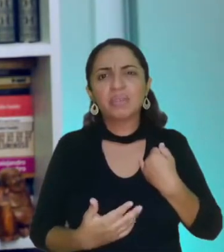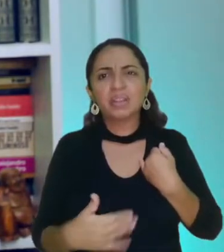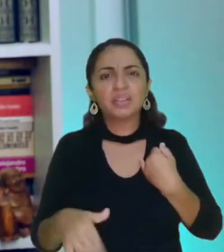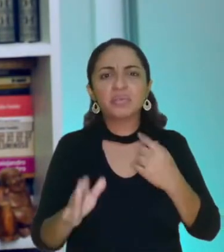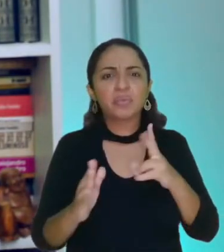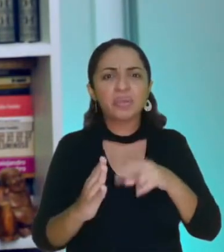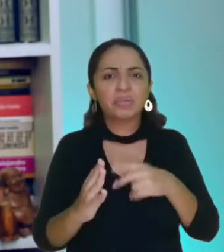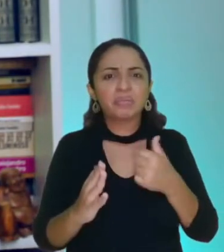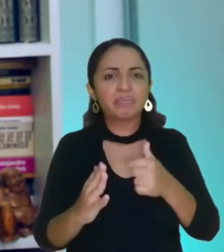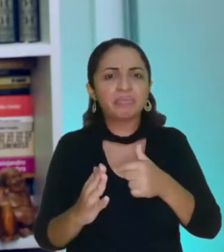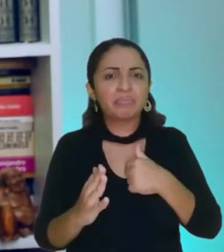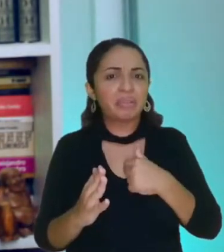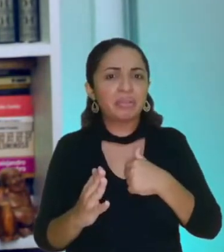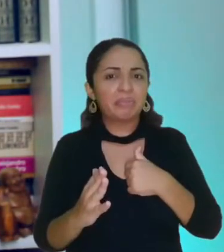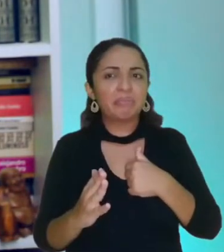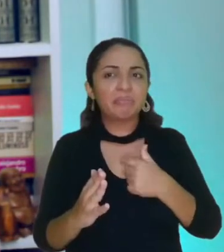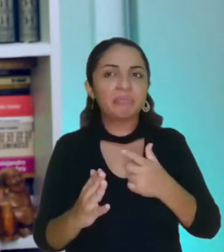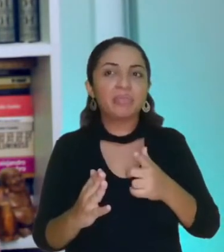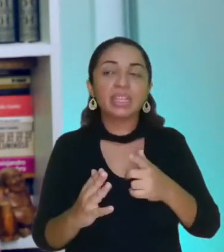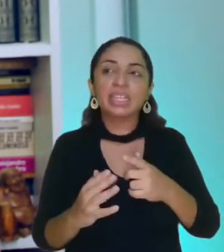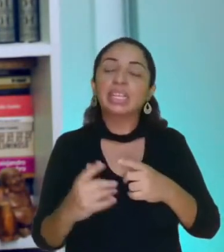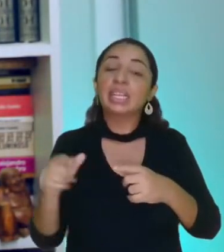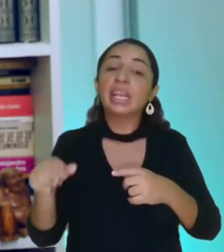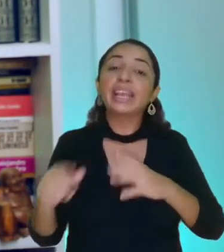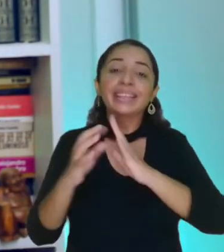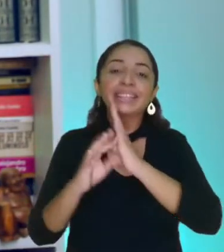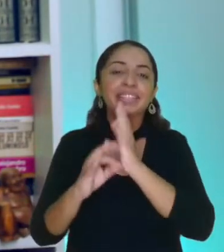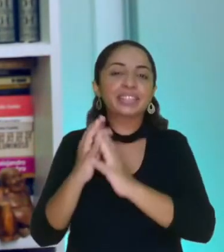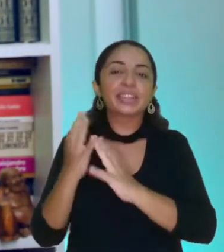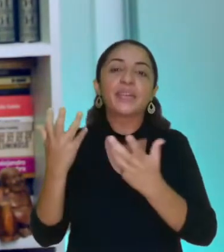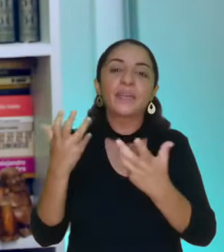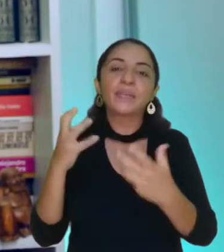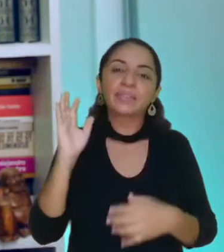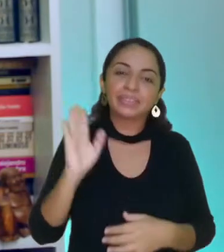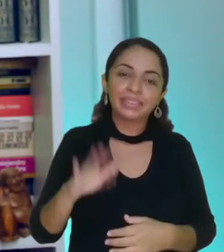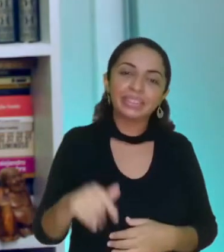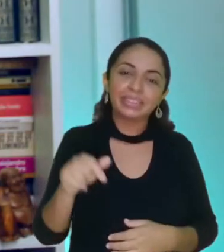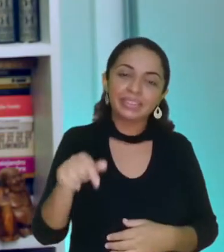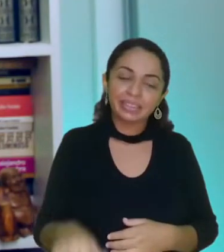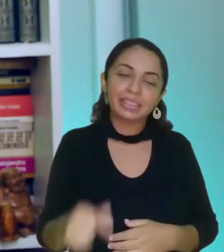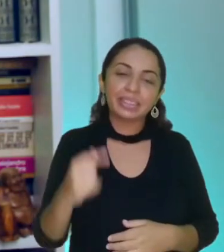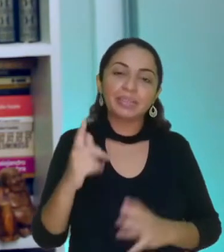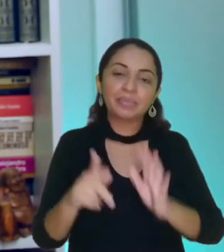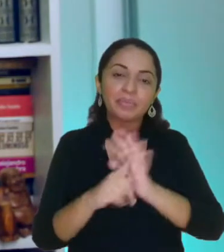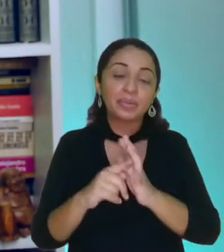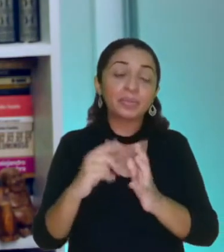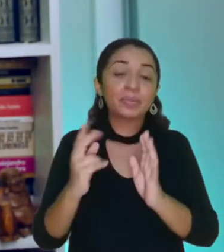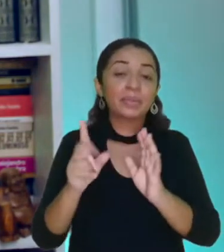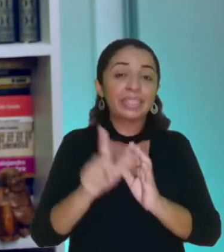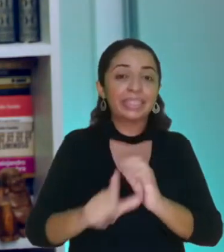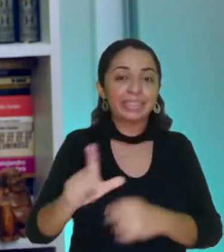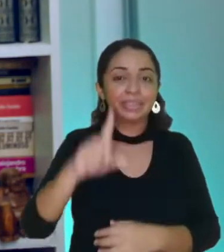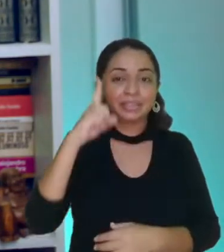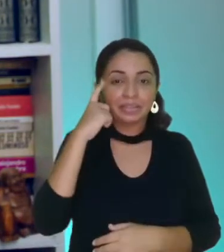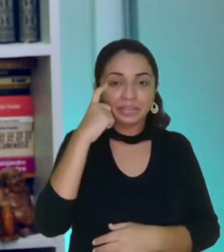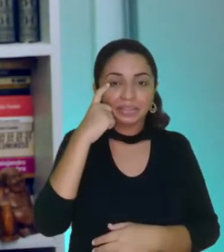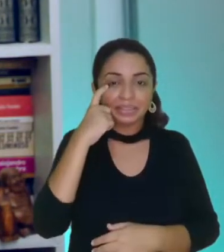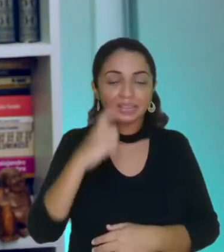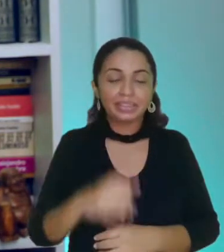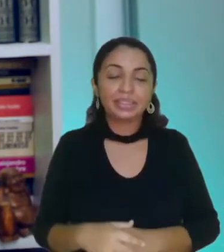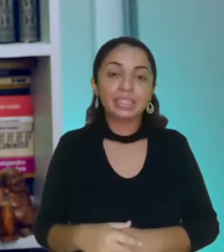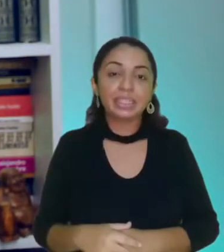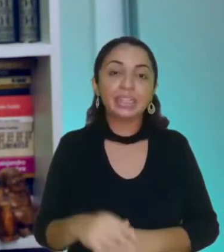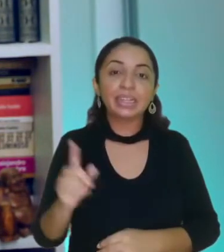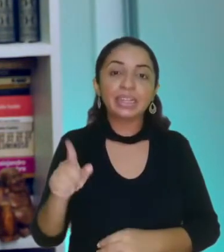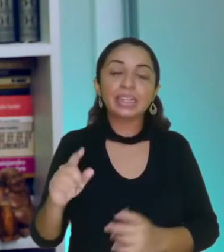lendo. Tem outros livros do Moravia ali, separados ali para ler. Quero trazer da literatura italiana,